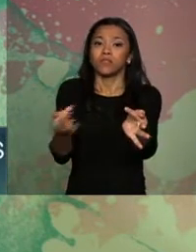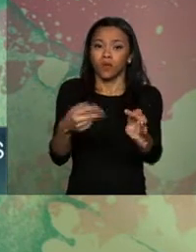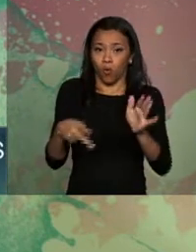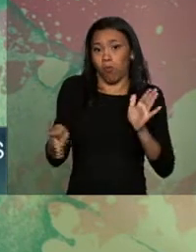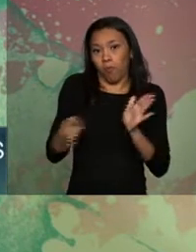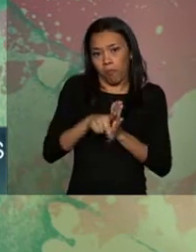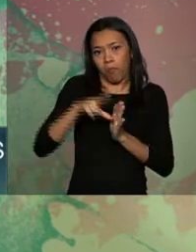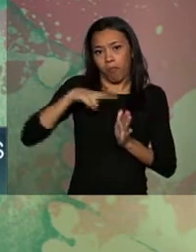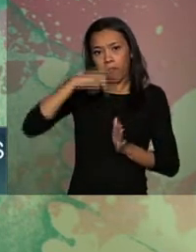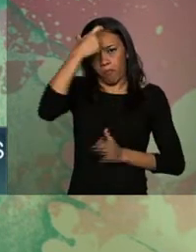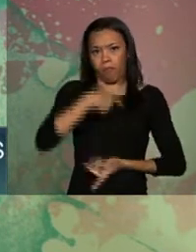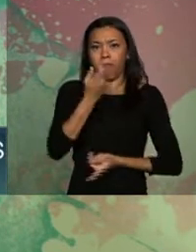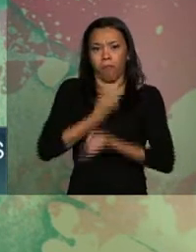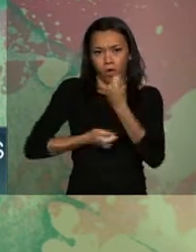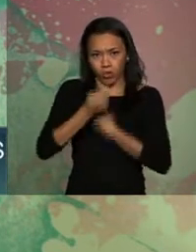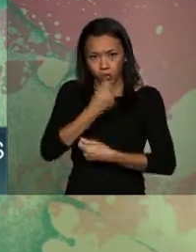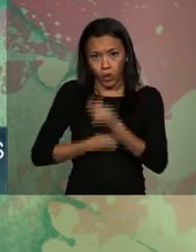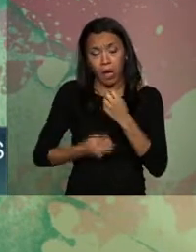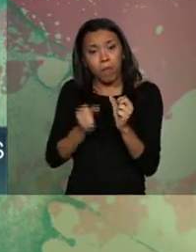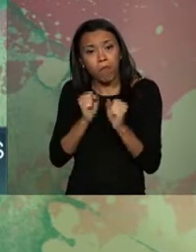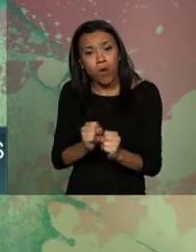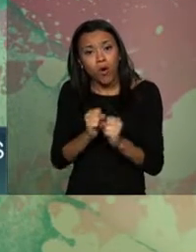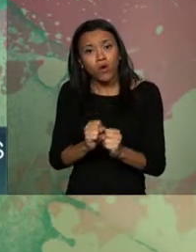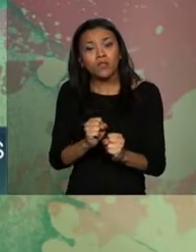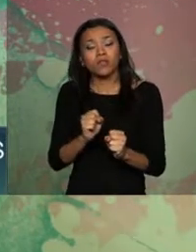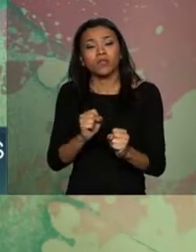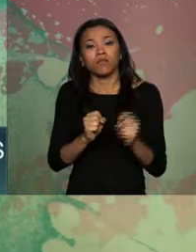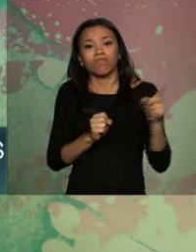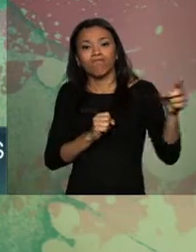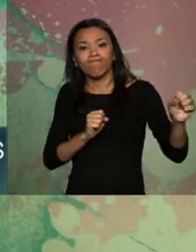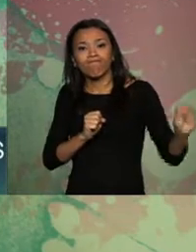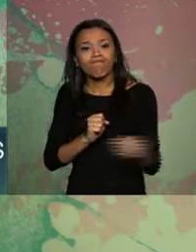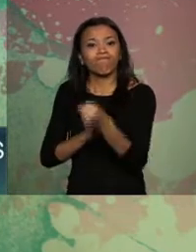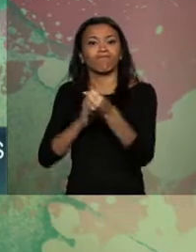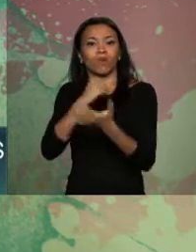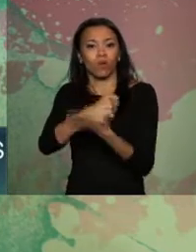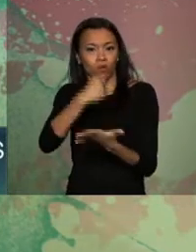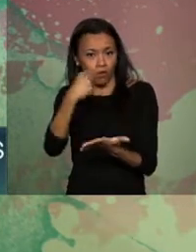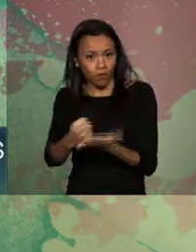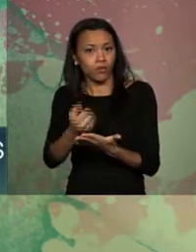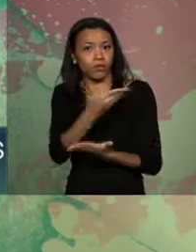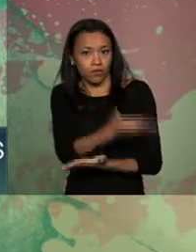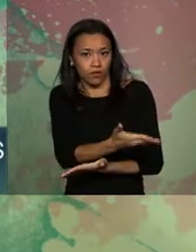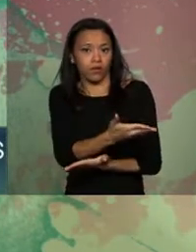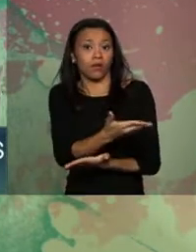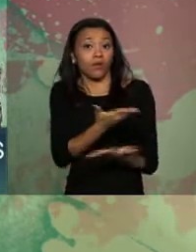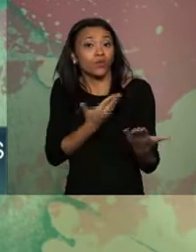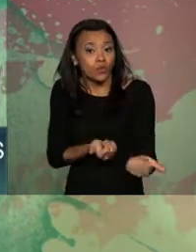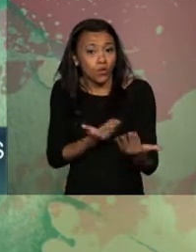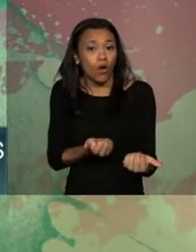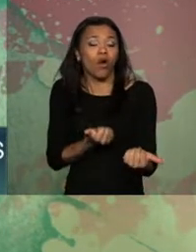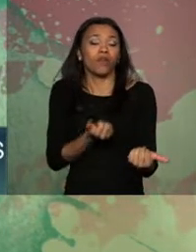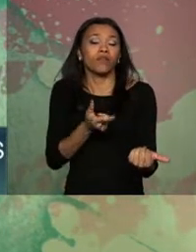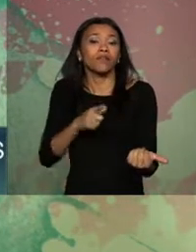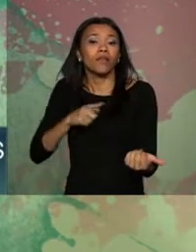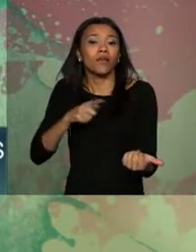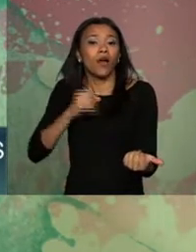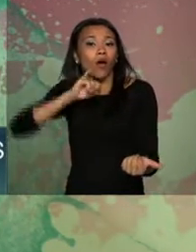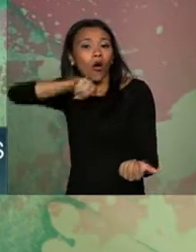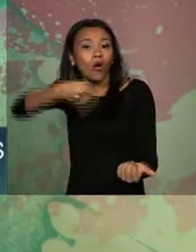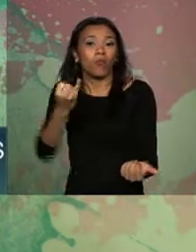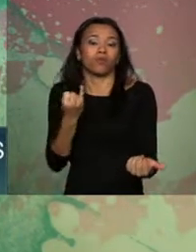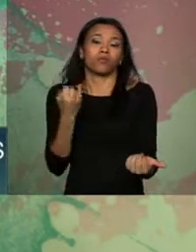a essa relação extremamente importante, que é garantir que o jovem tenha uma